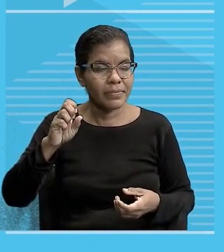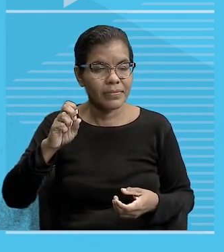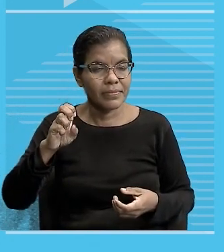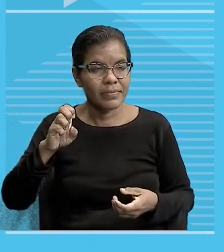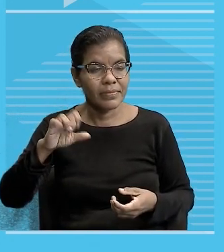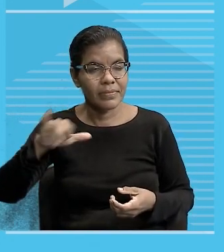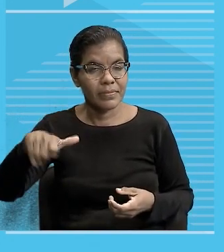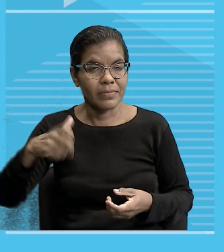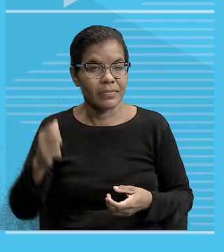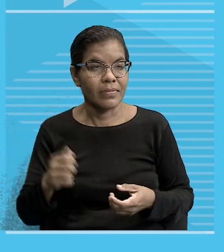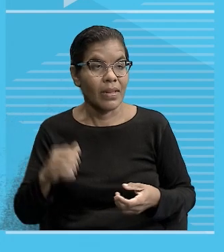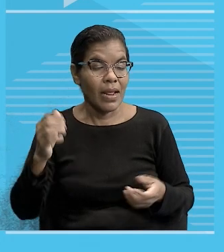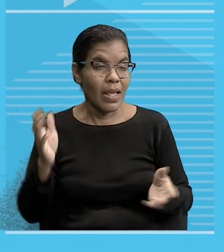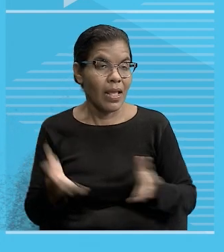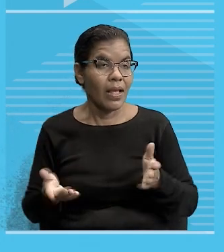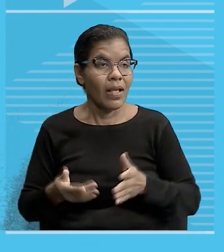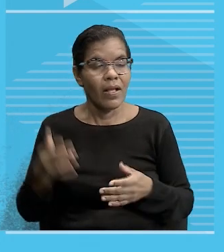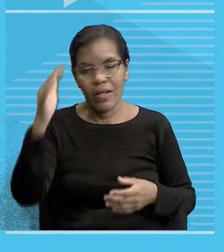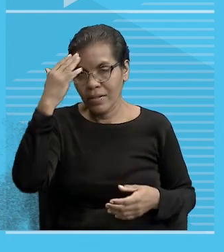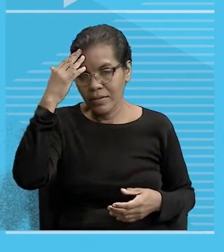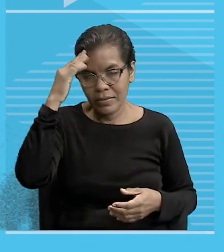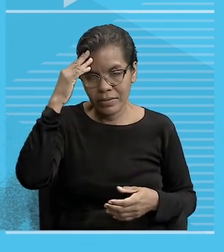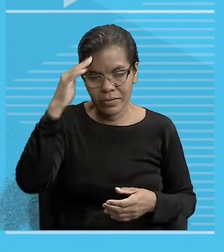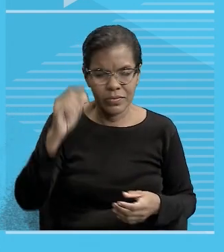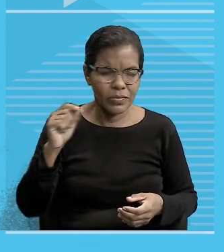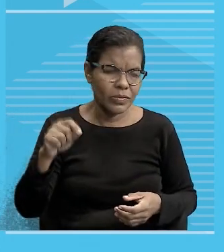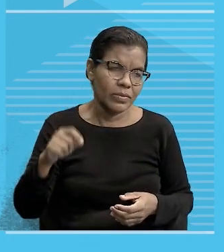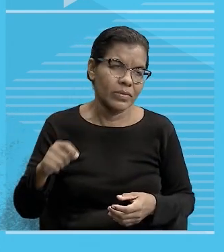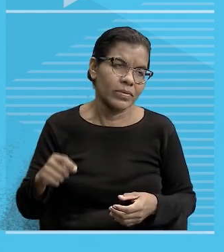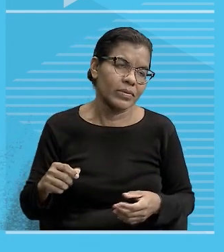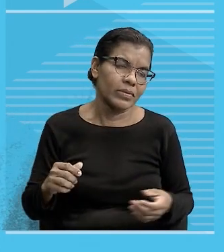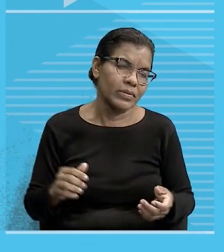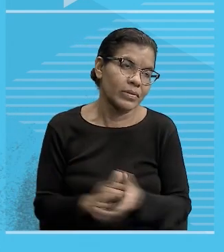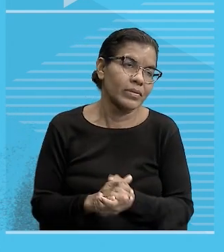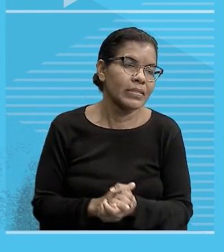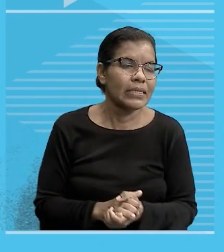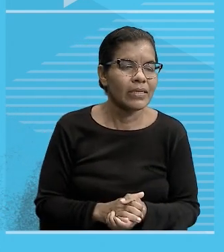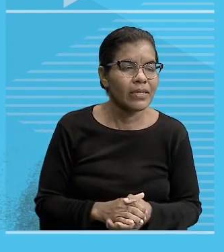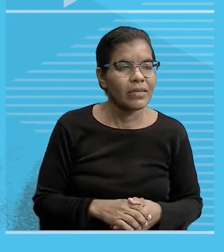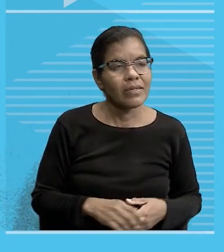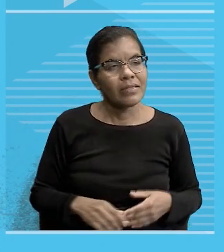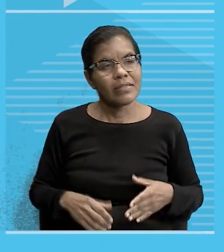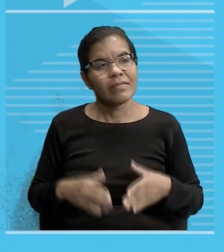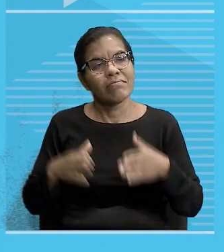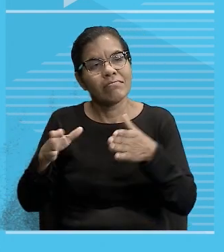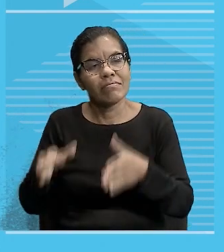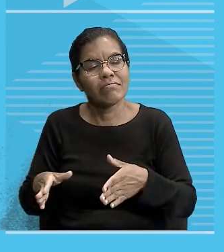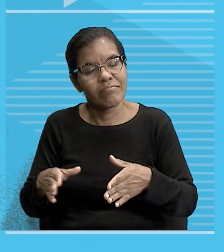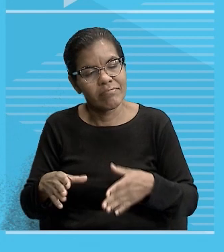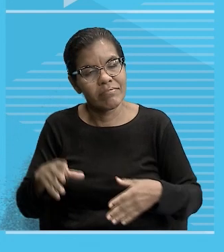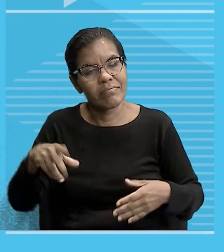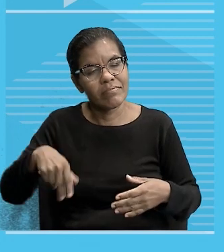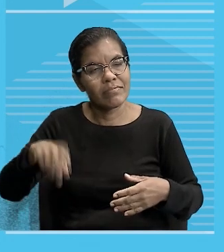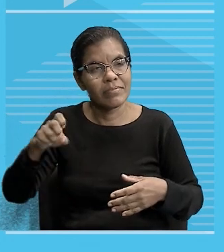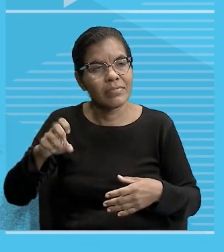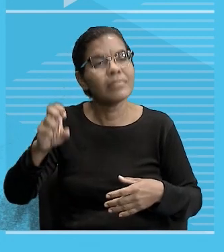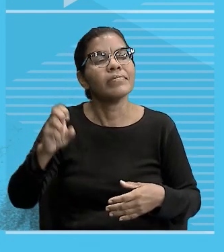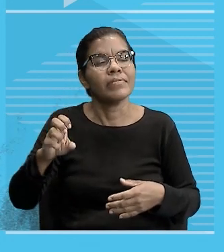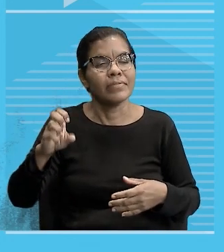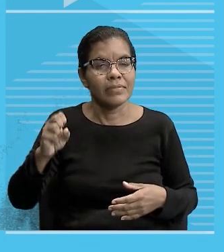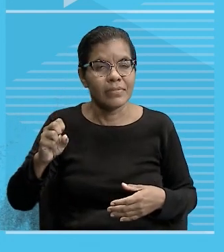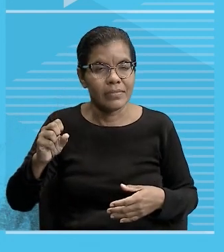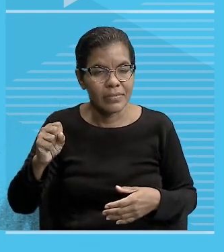o que é desejo e agora entendi o que é necessidade necessidade de algo